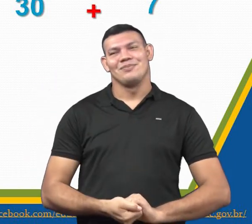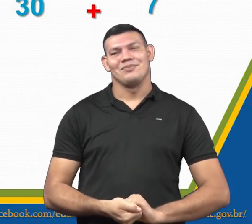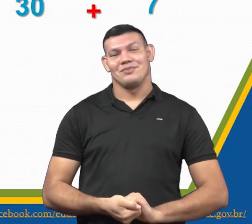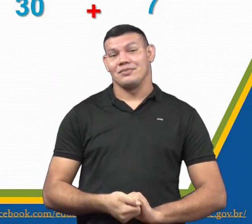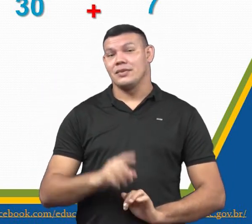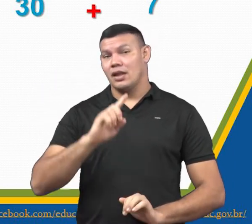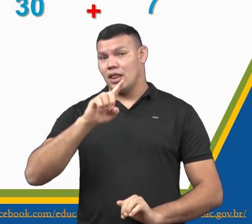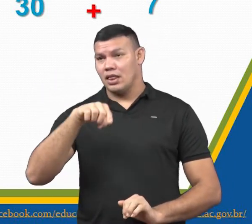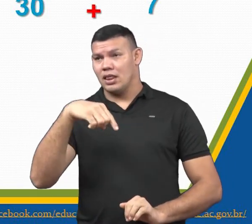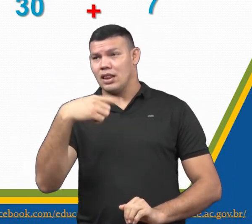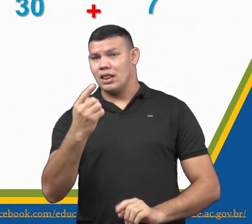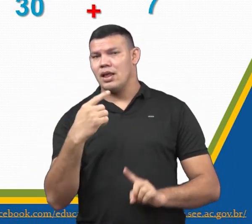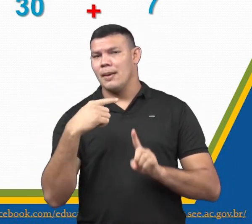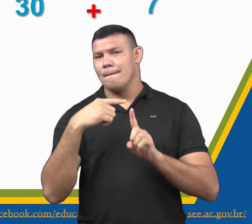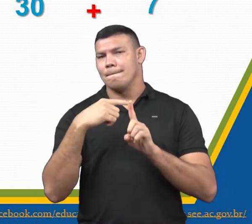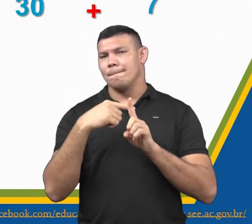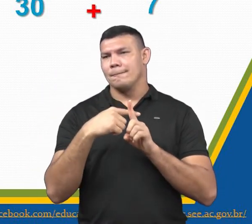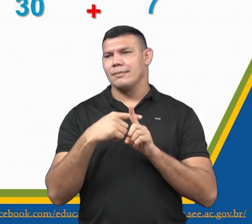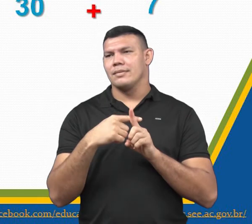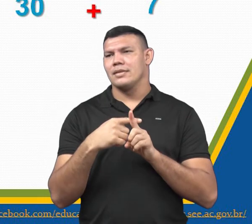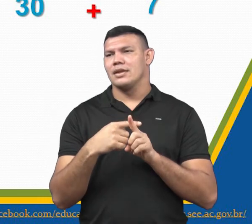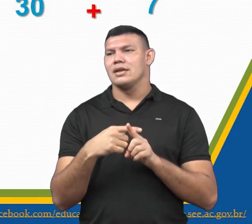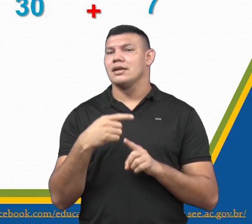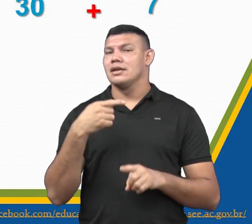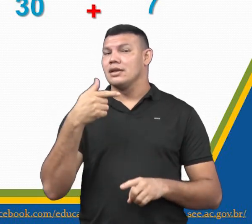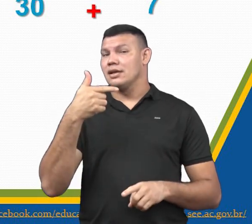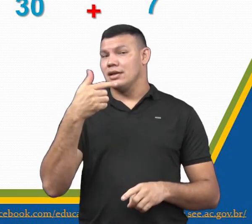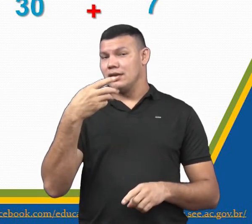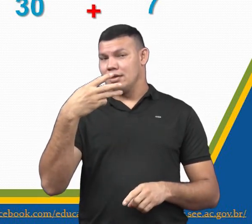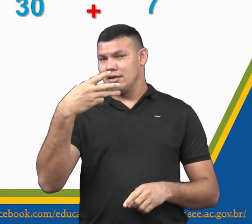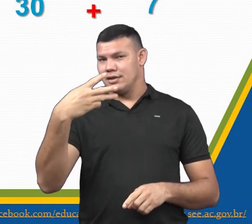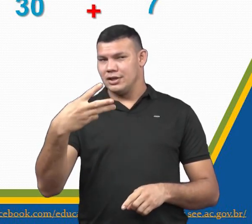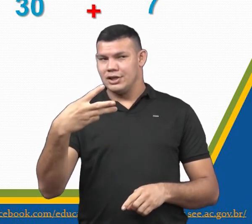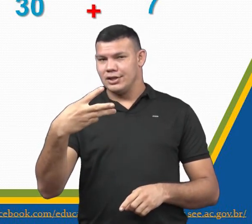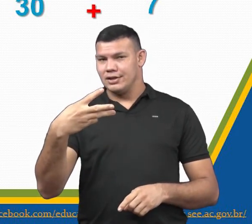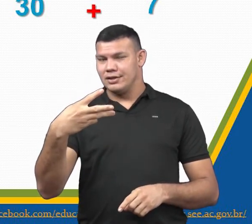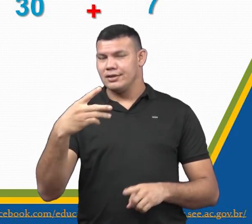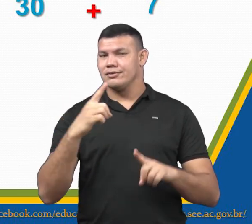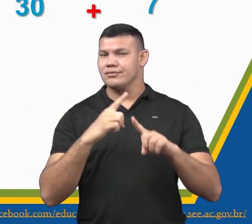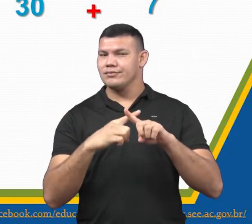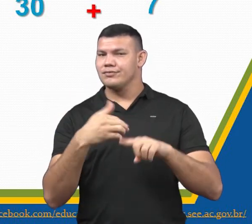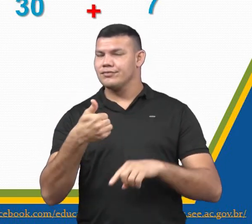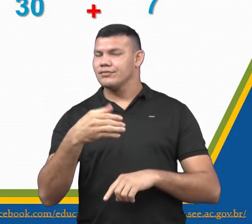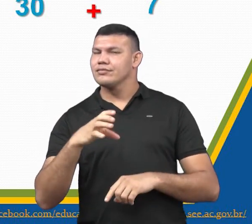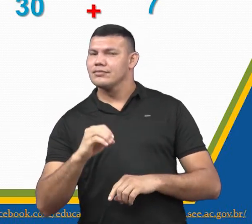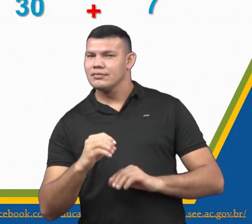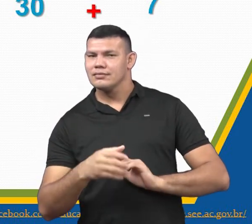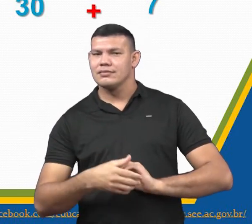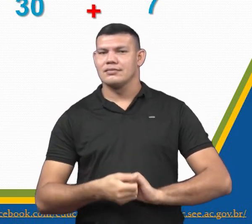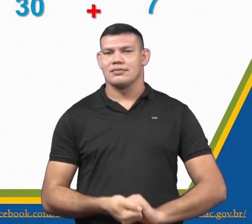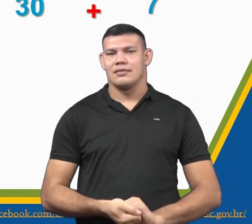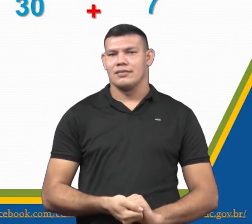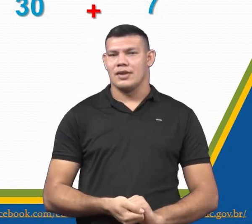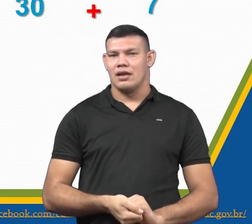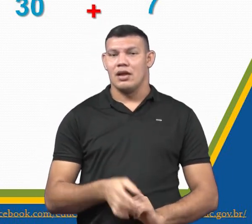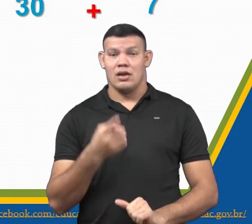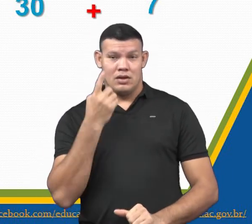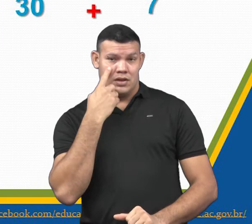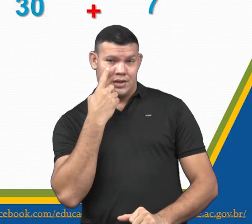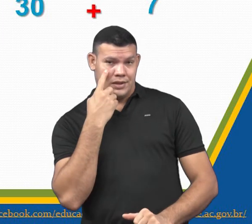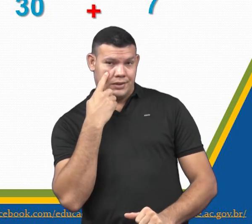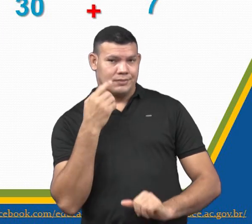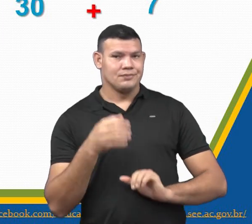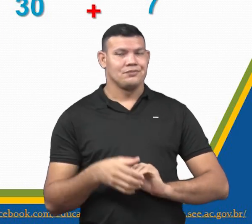tenho mais 3 vezes 10. Agora, olha só.